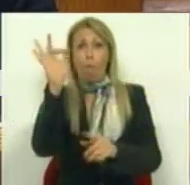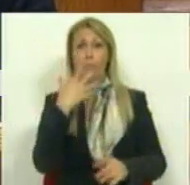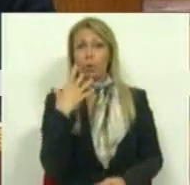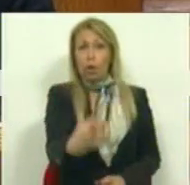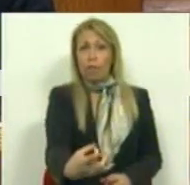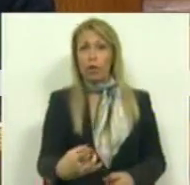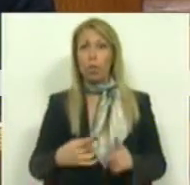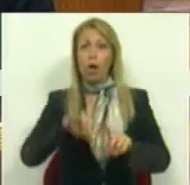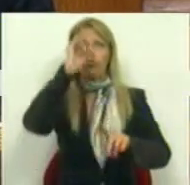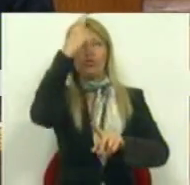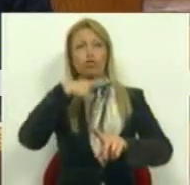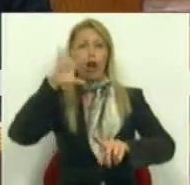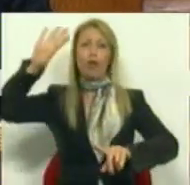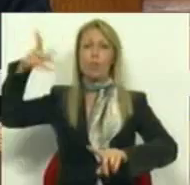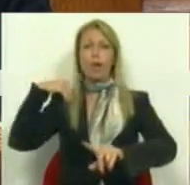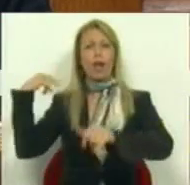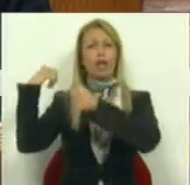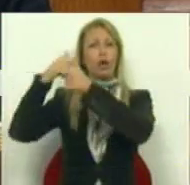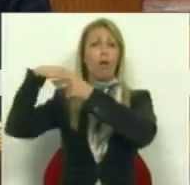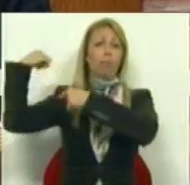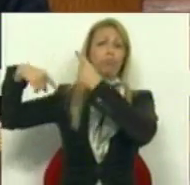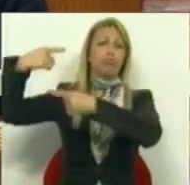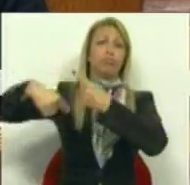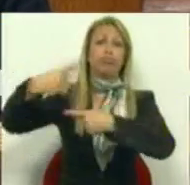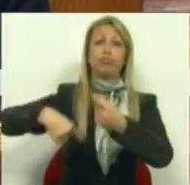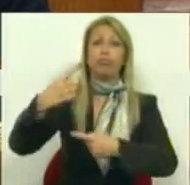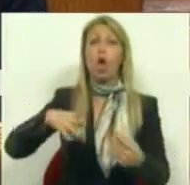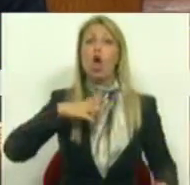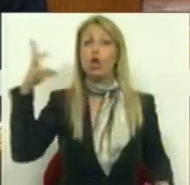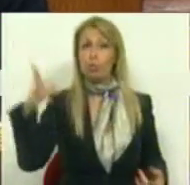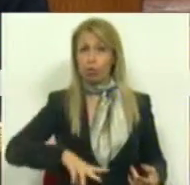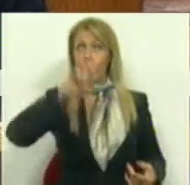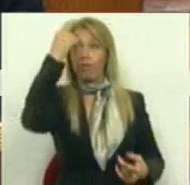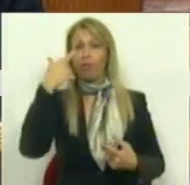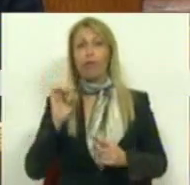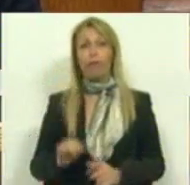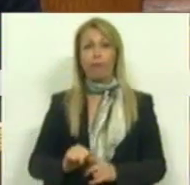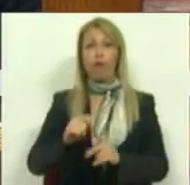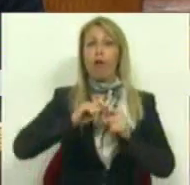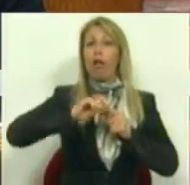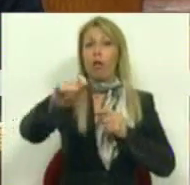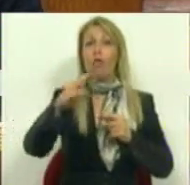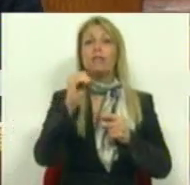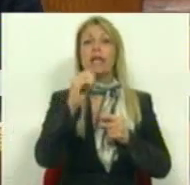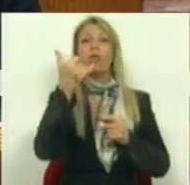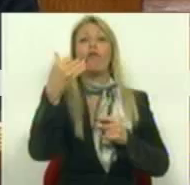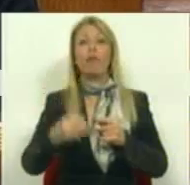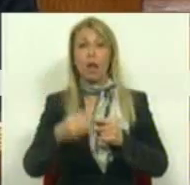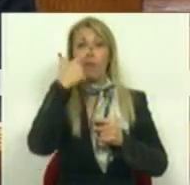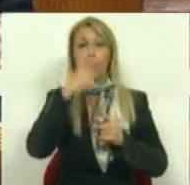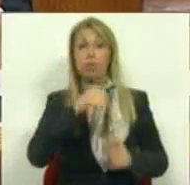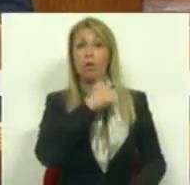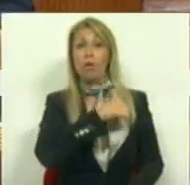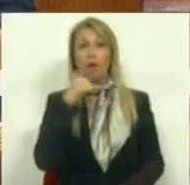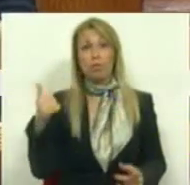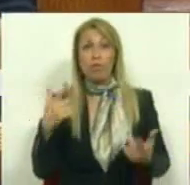um longo historial no nosso país. História de gerações de portugueses que, ao longo do século XX, gente sofrida, que com pouco mais